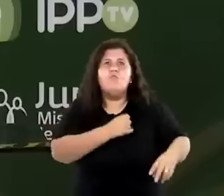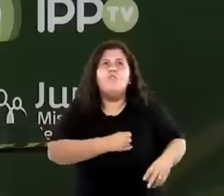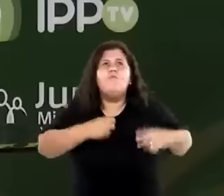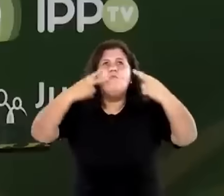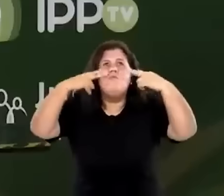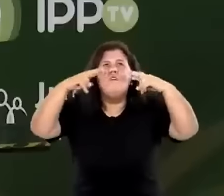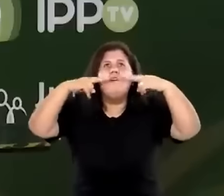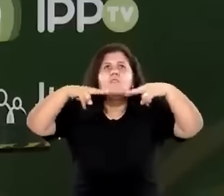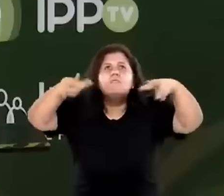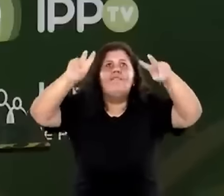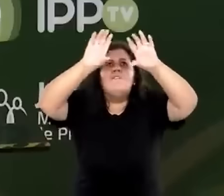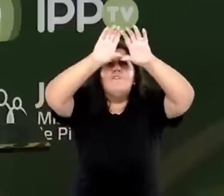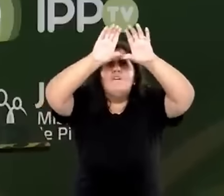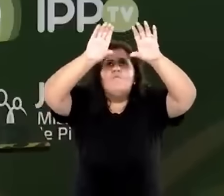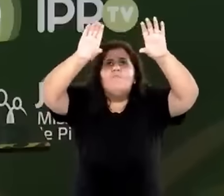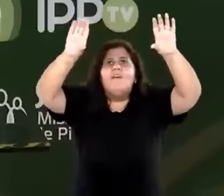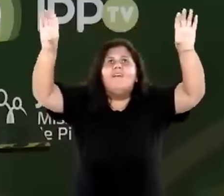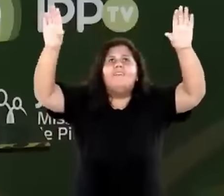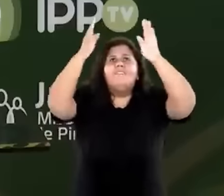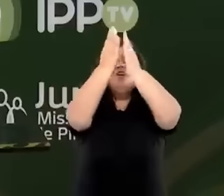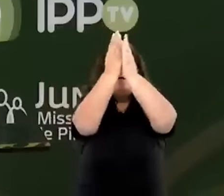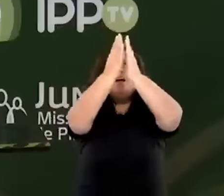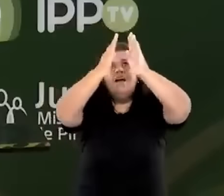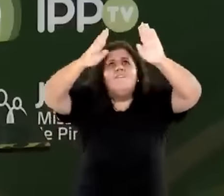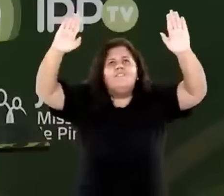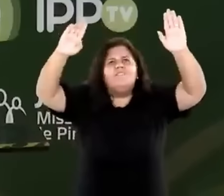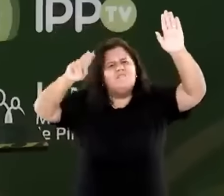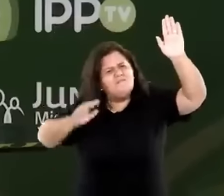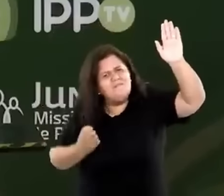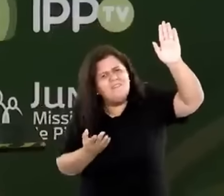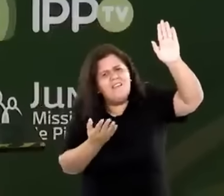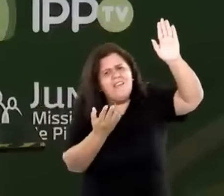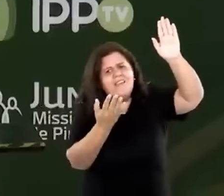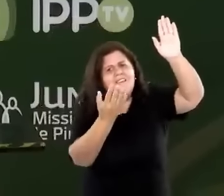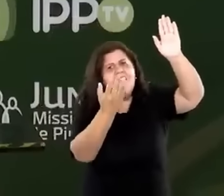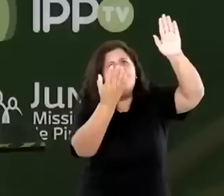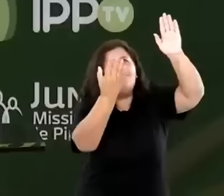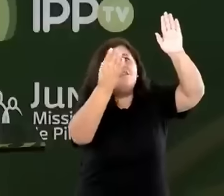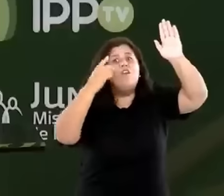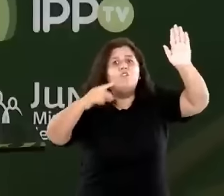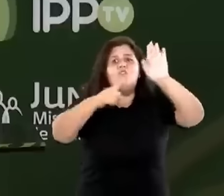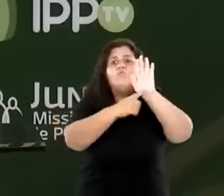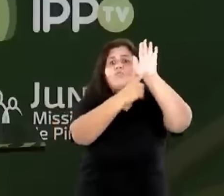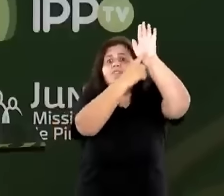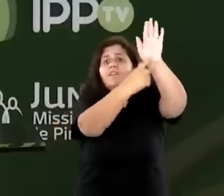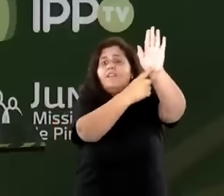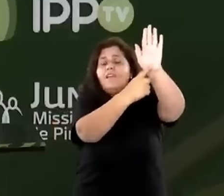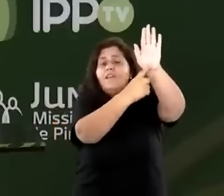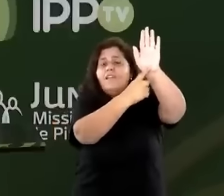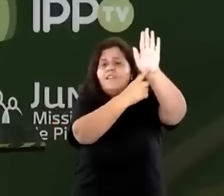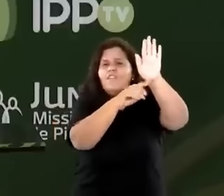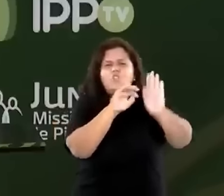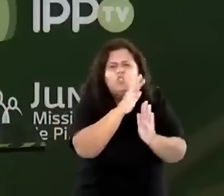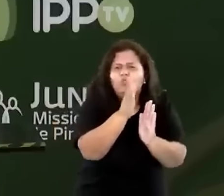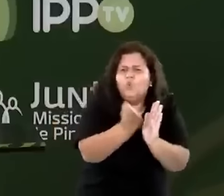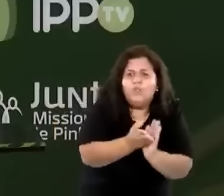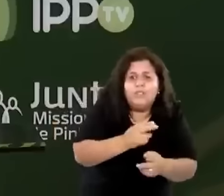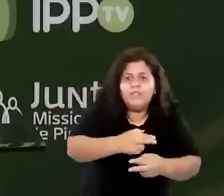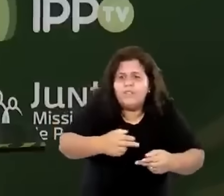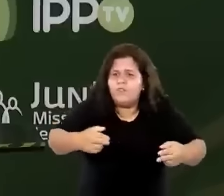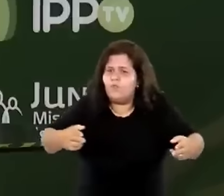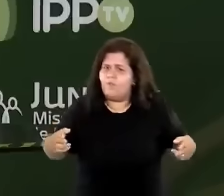aberta e agora ele recebe uma convocação sobe para aqui e eu te mostrarei as coisas não que